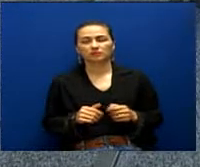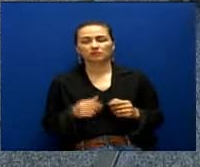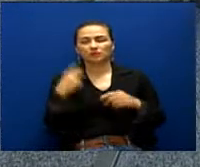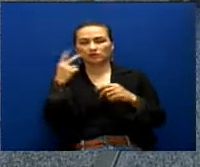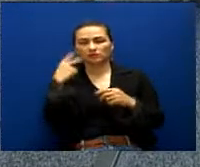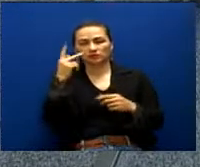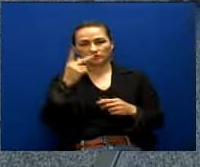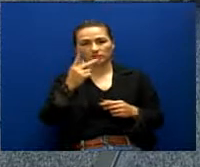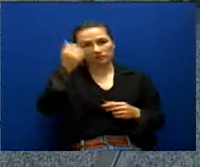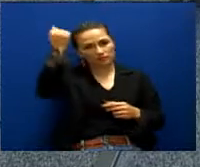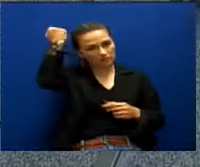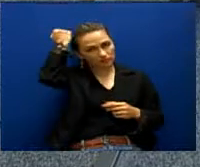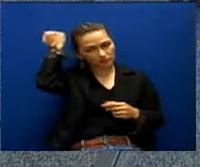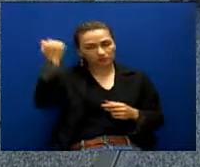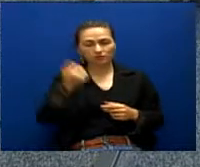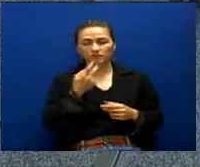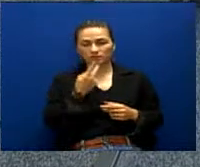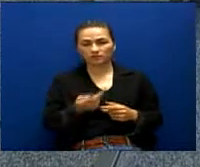Péricles.